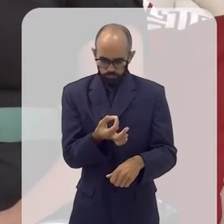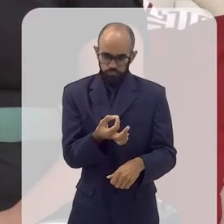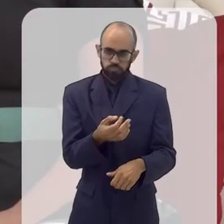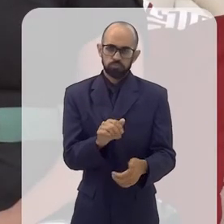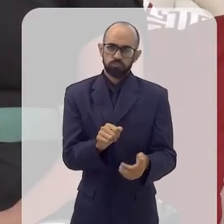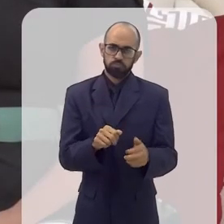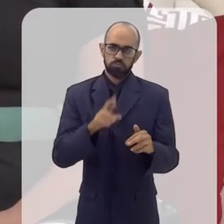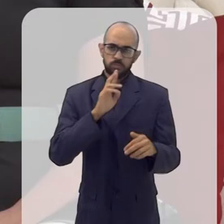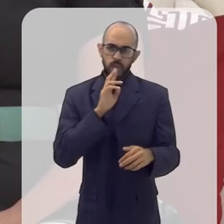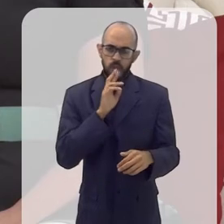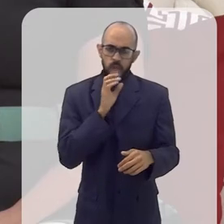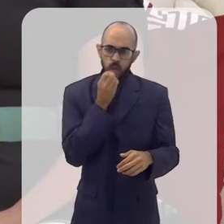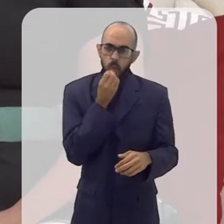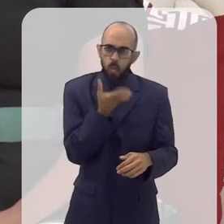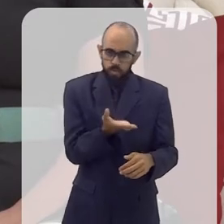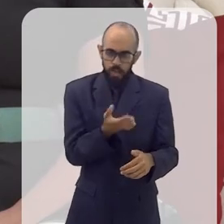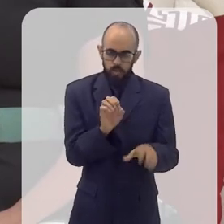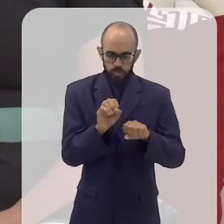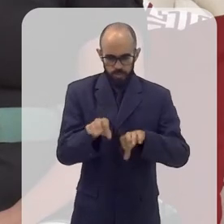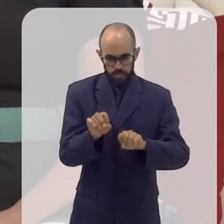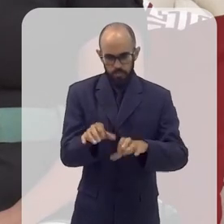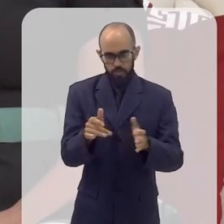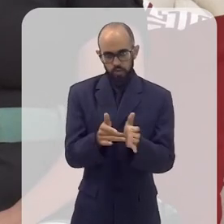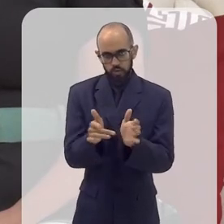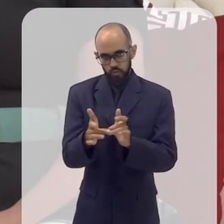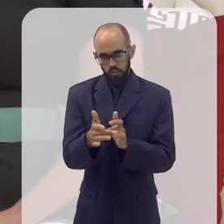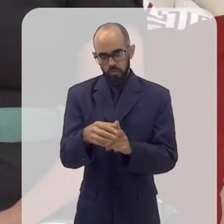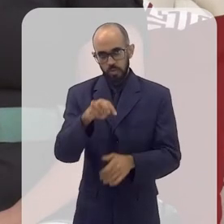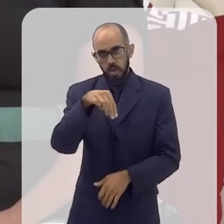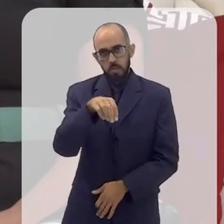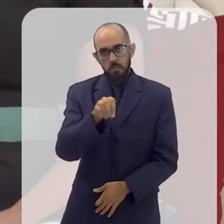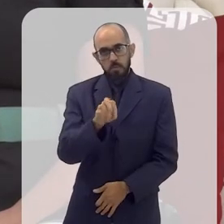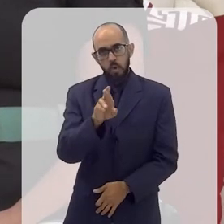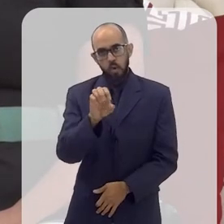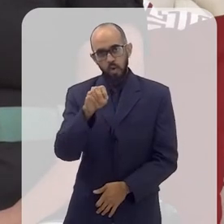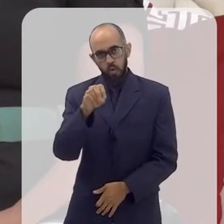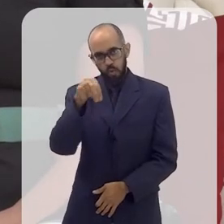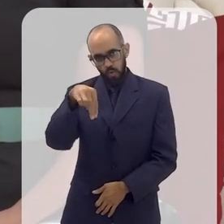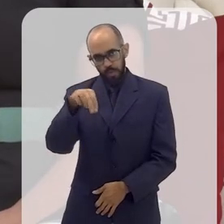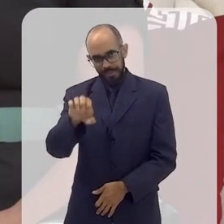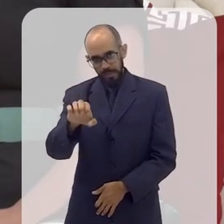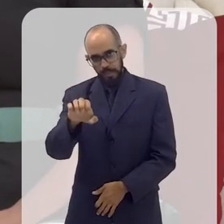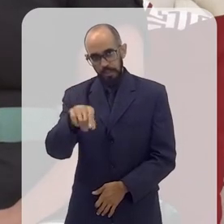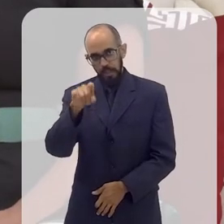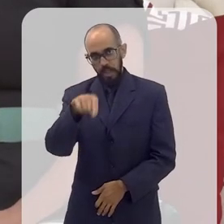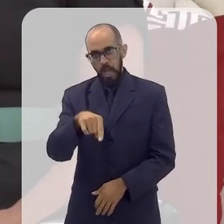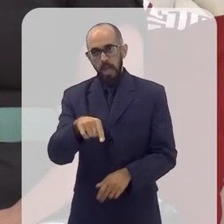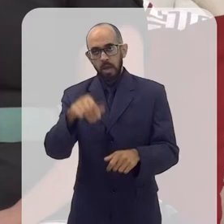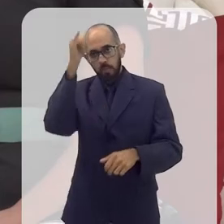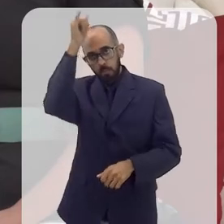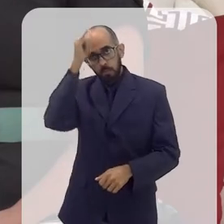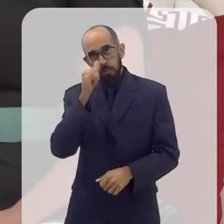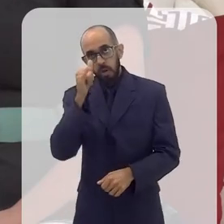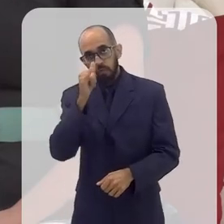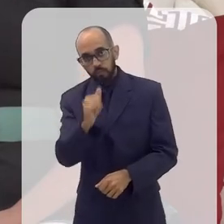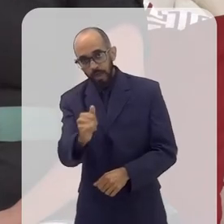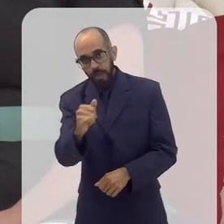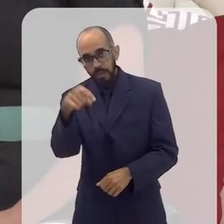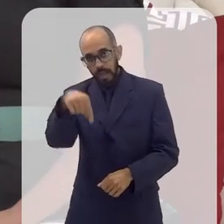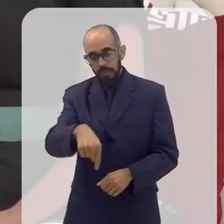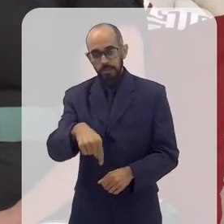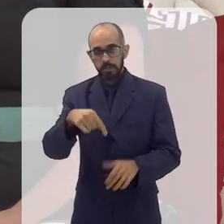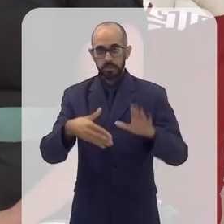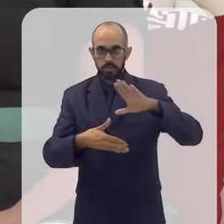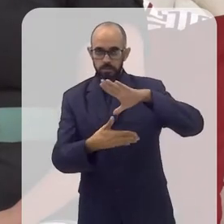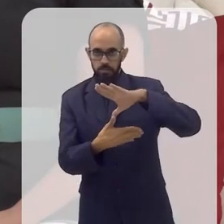relatos dos ensinamentos de Jesus Cristo? Certo. Moroni também foi um dos personagens, dos profetas